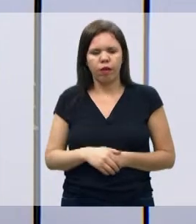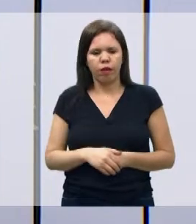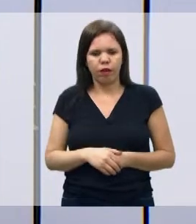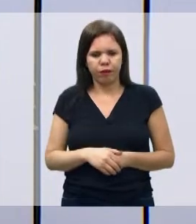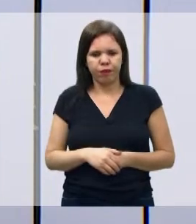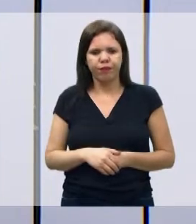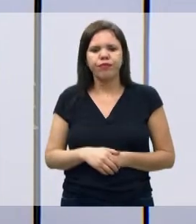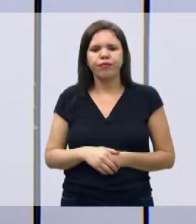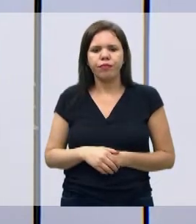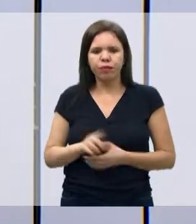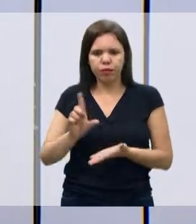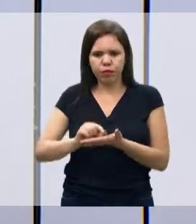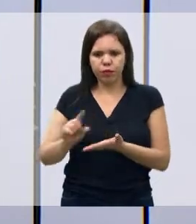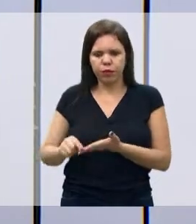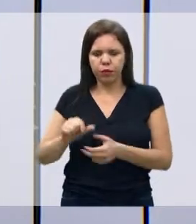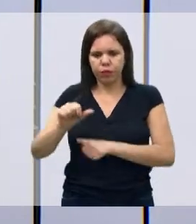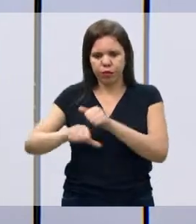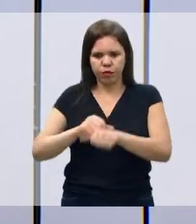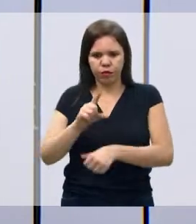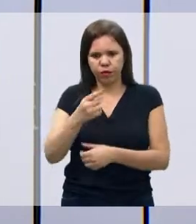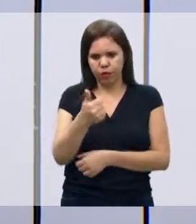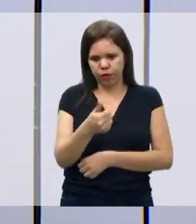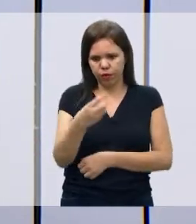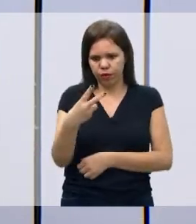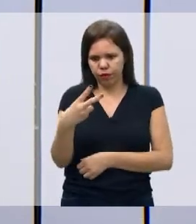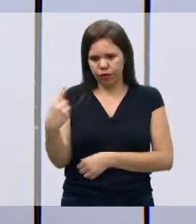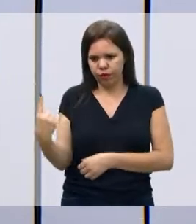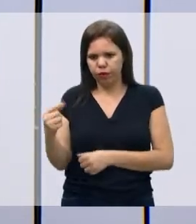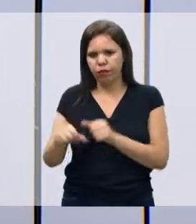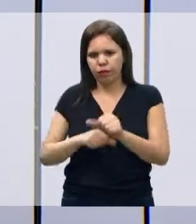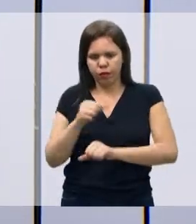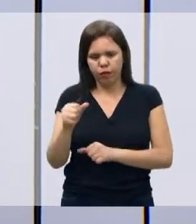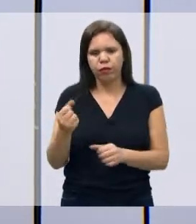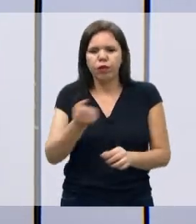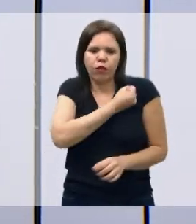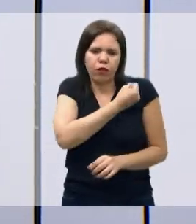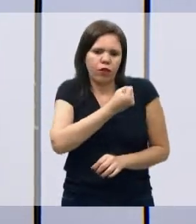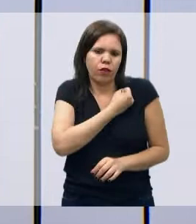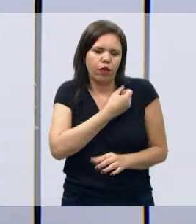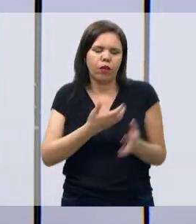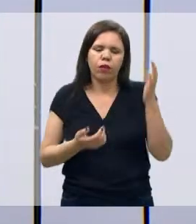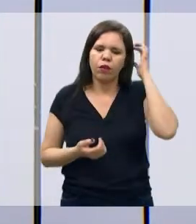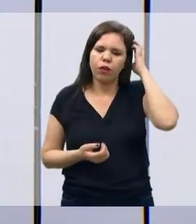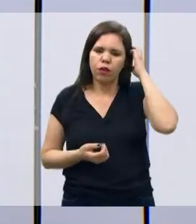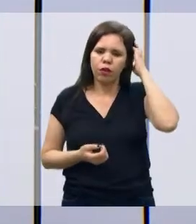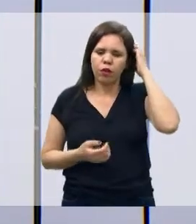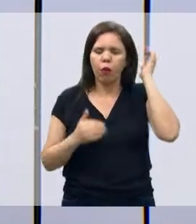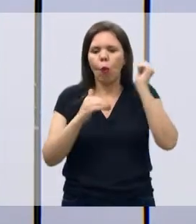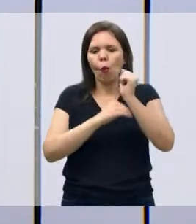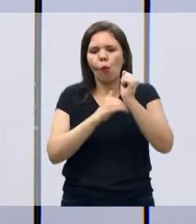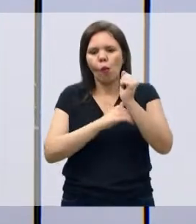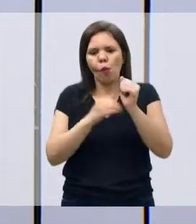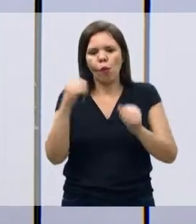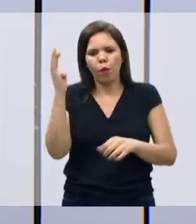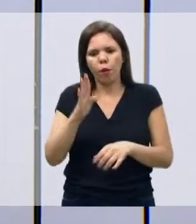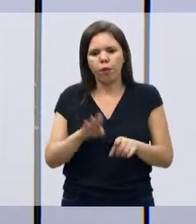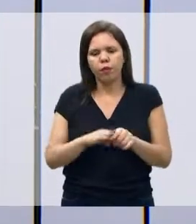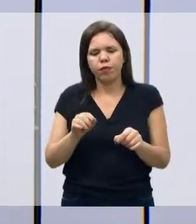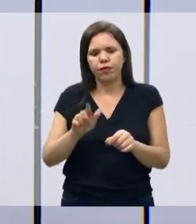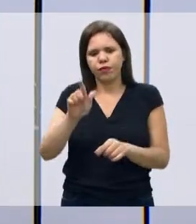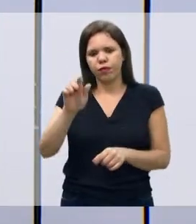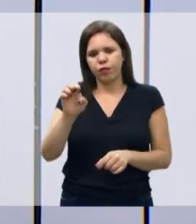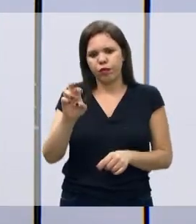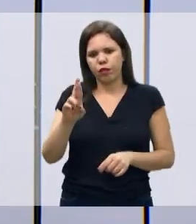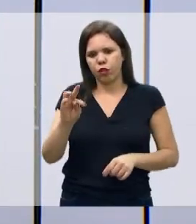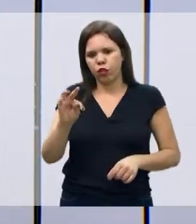está trocando o artigo 121, que muda o Código Penal brasileiro para gerontocídio, como